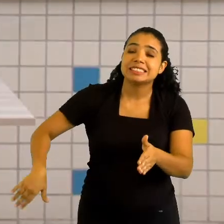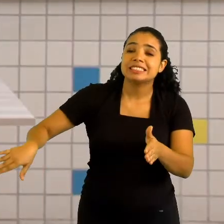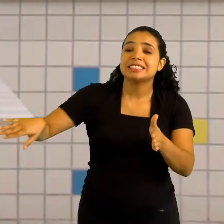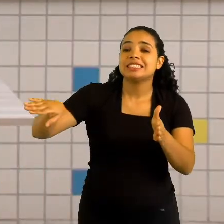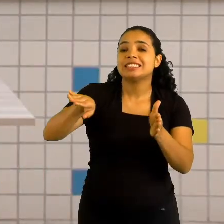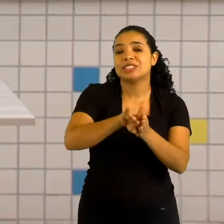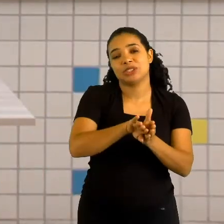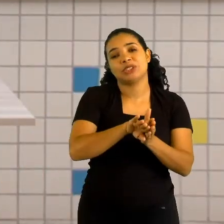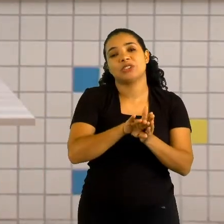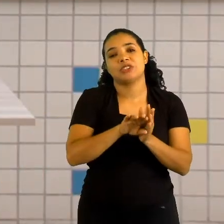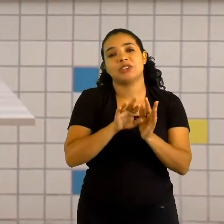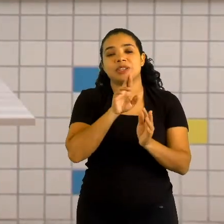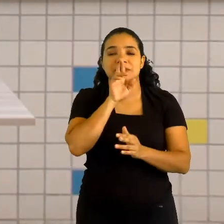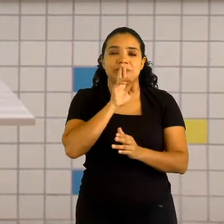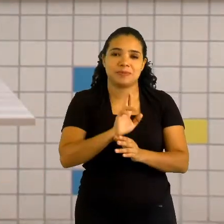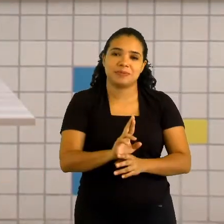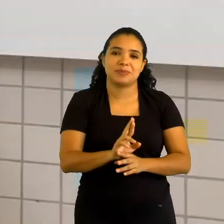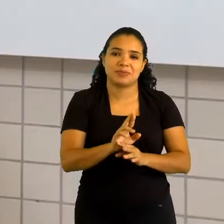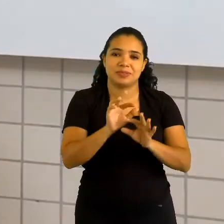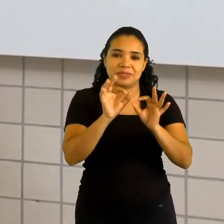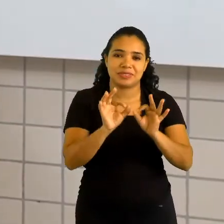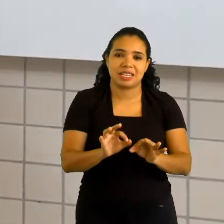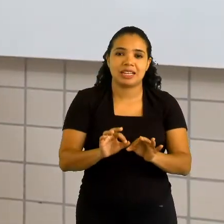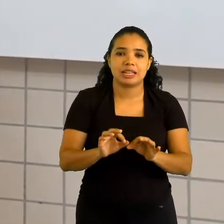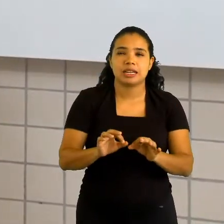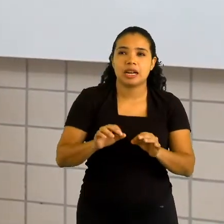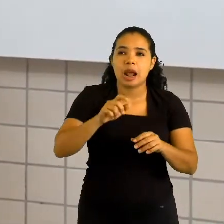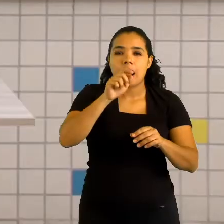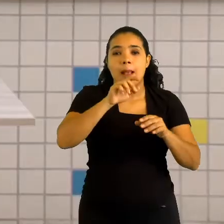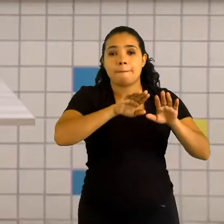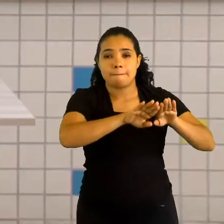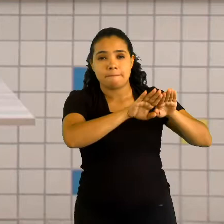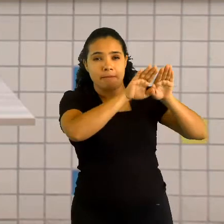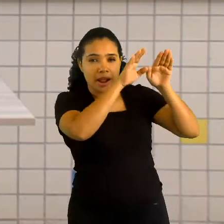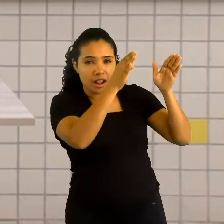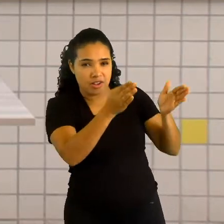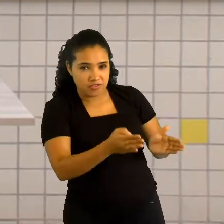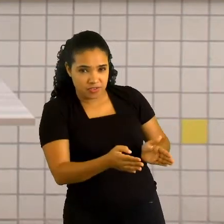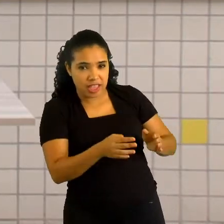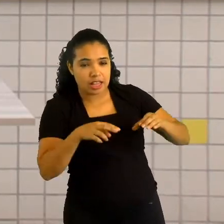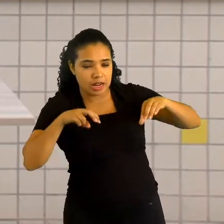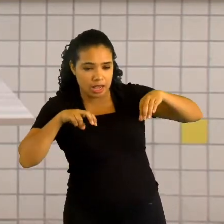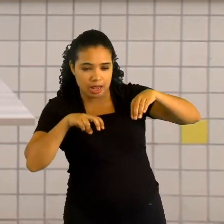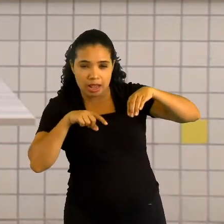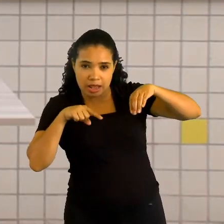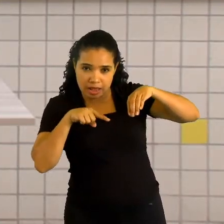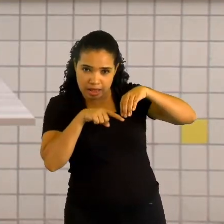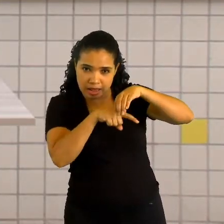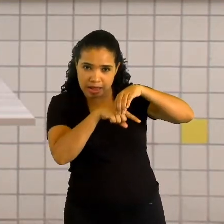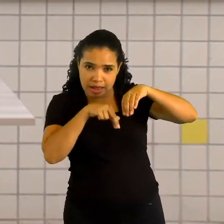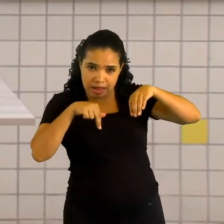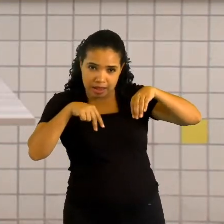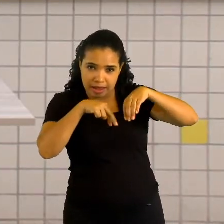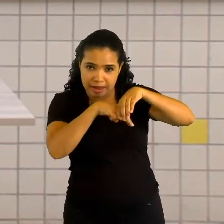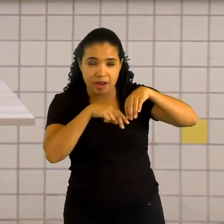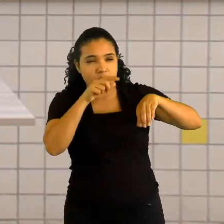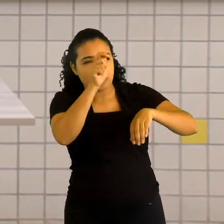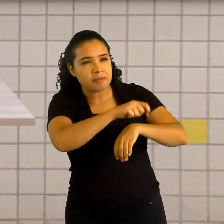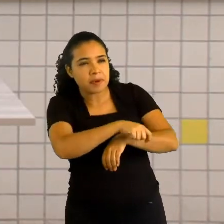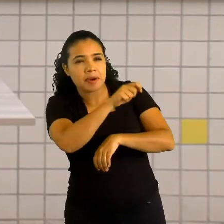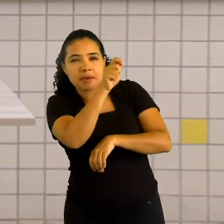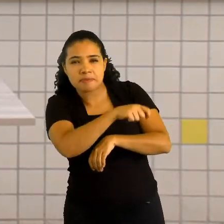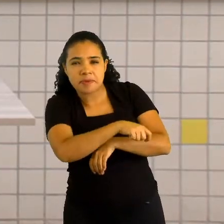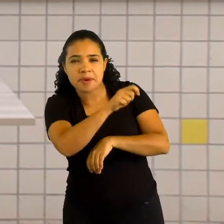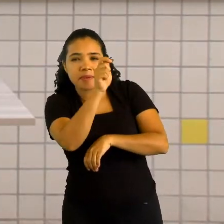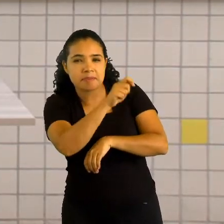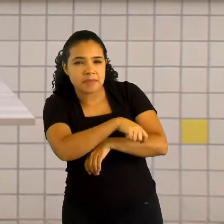Bem, pedrinhas, marcações na caverna, marcações em cordas, e aí eles começaram a perceber que eles